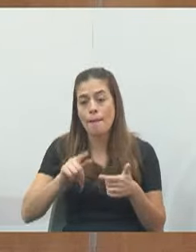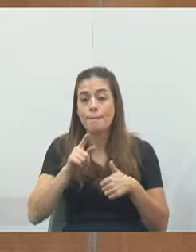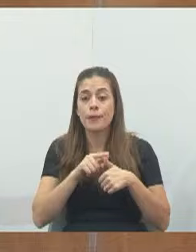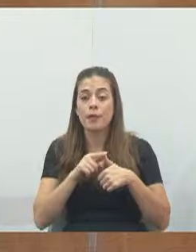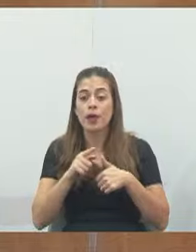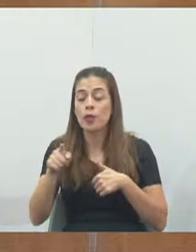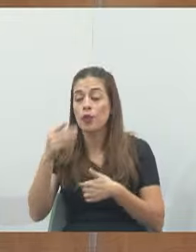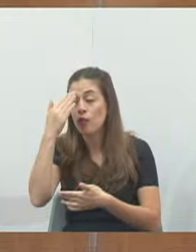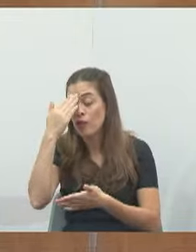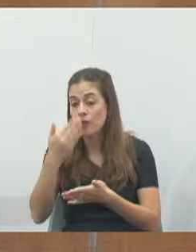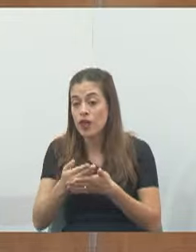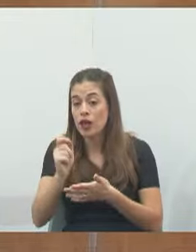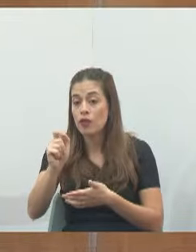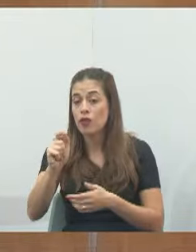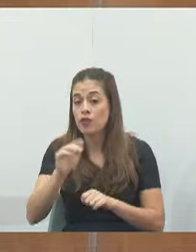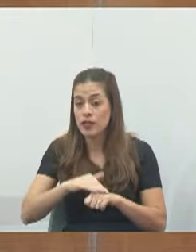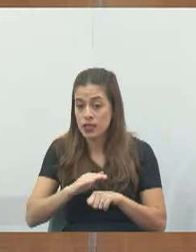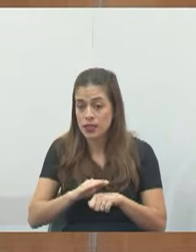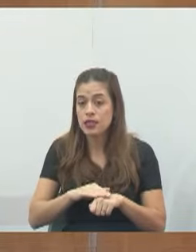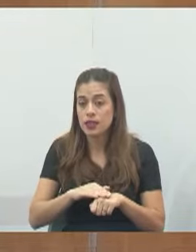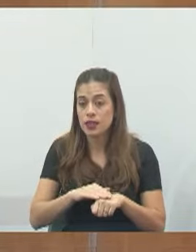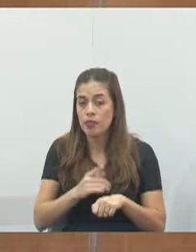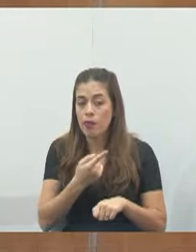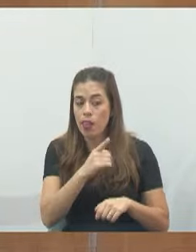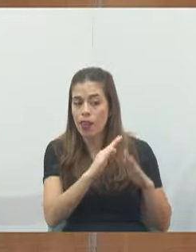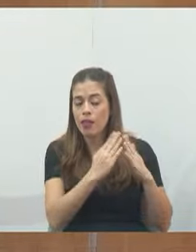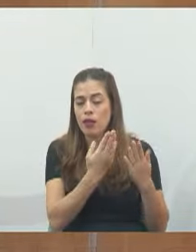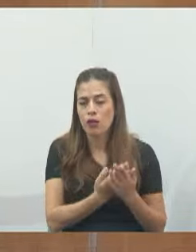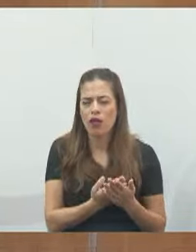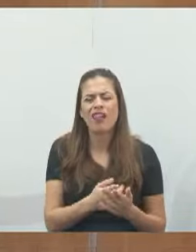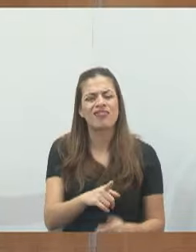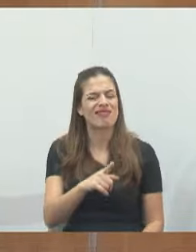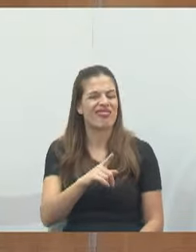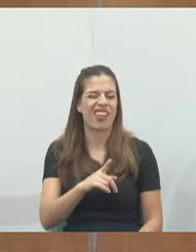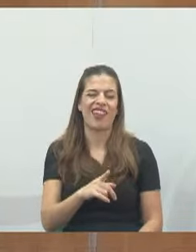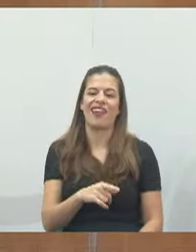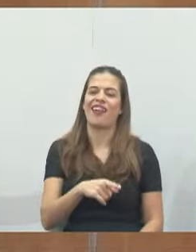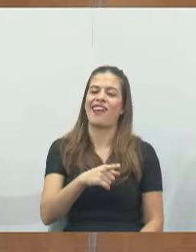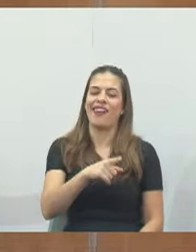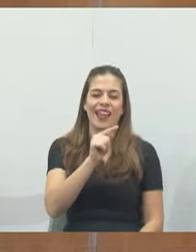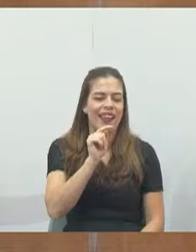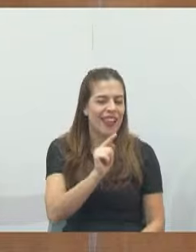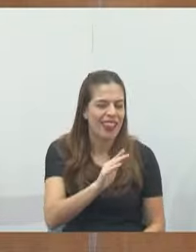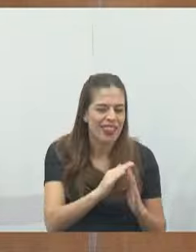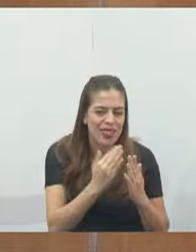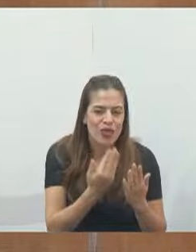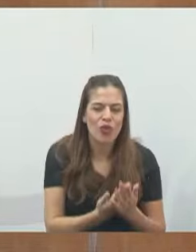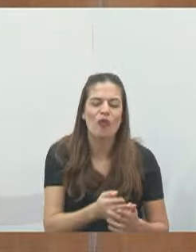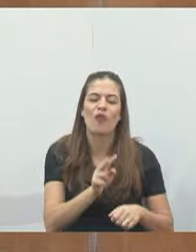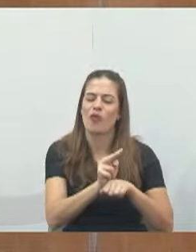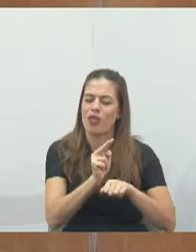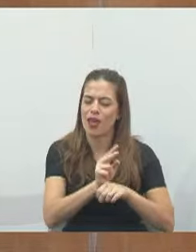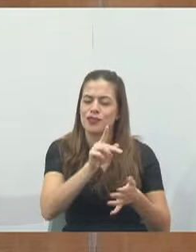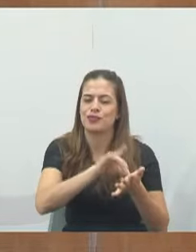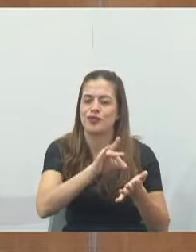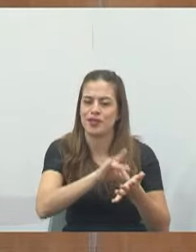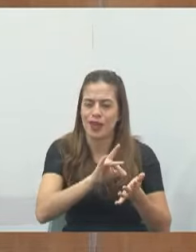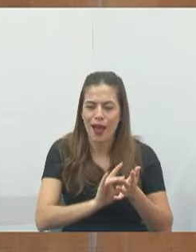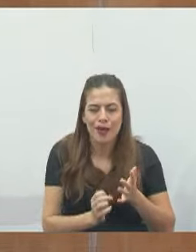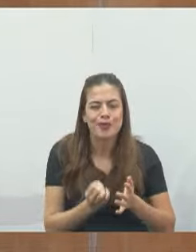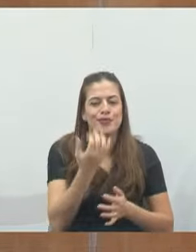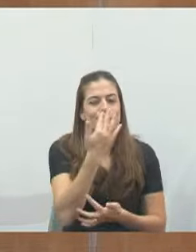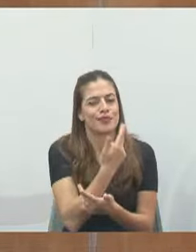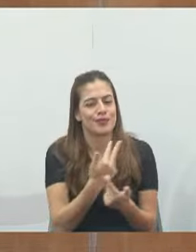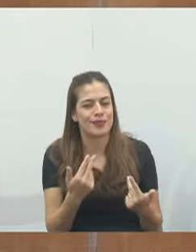eu confiava naquilo que você realizava lá na escola. Eu falava, não, aquela escola vai ser bem cuidado, as coisas vão acontecer.